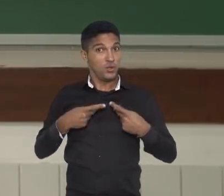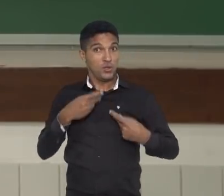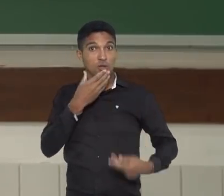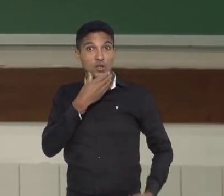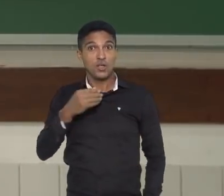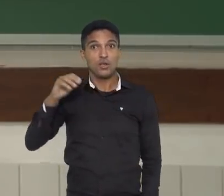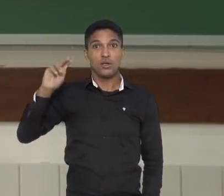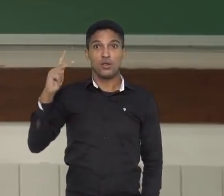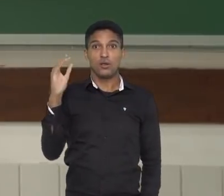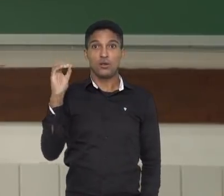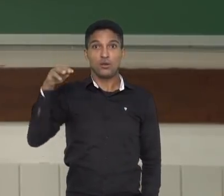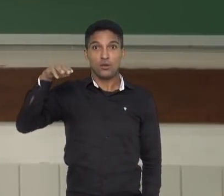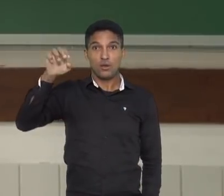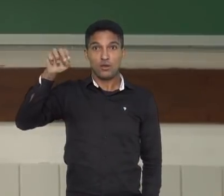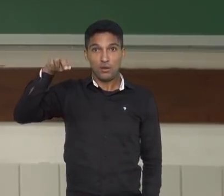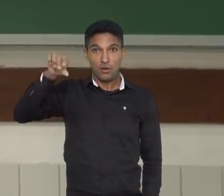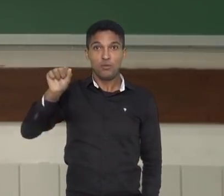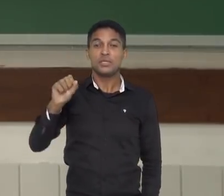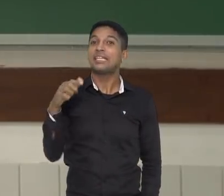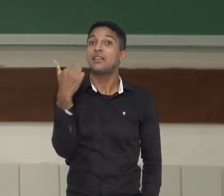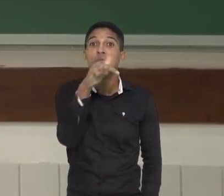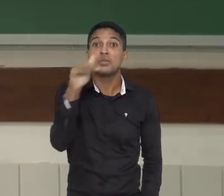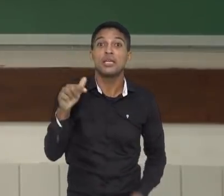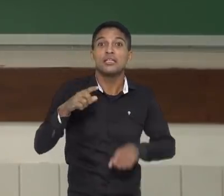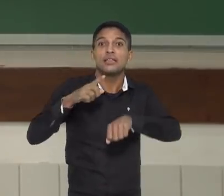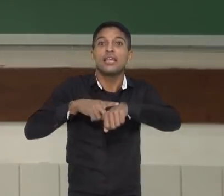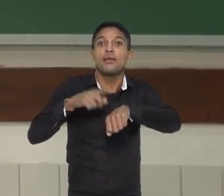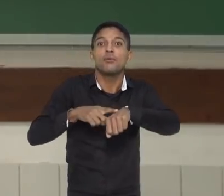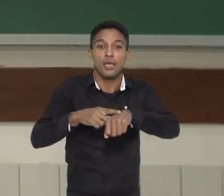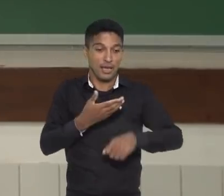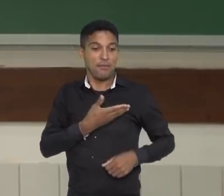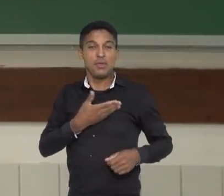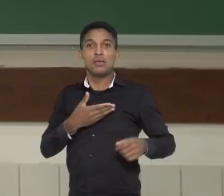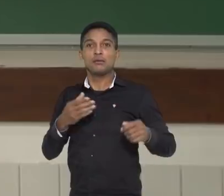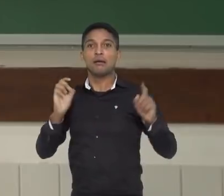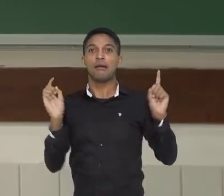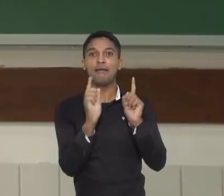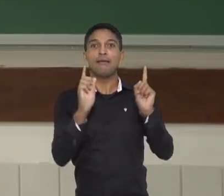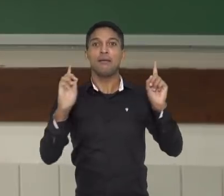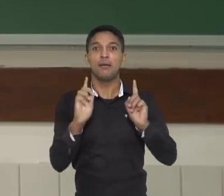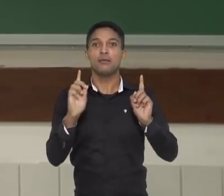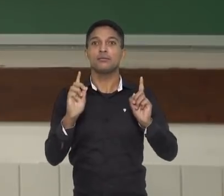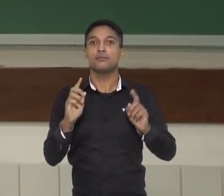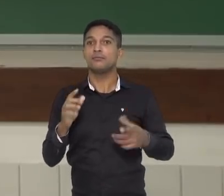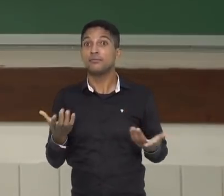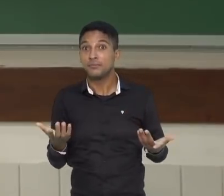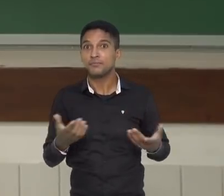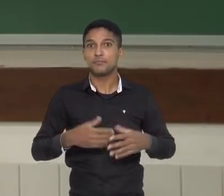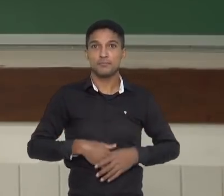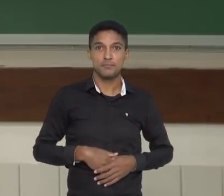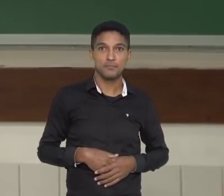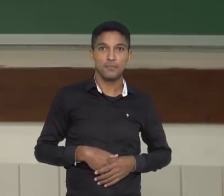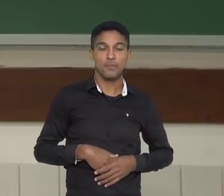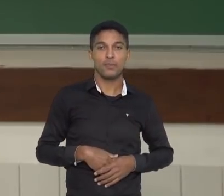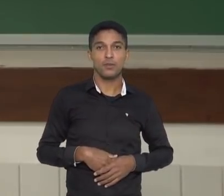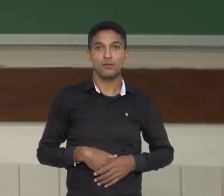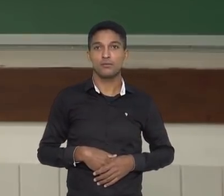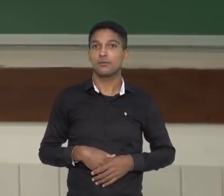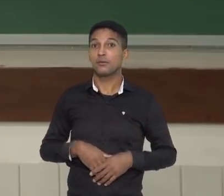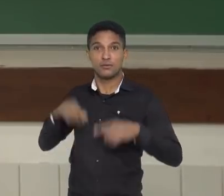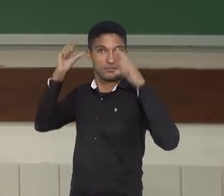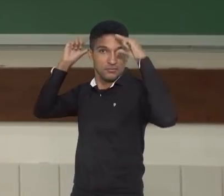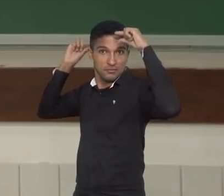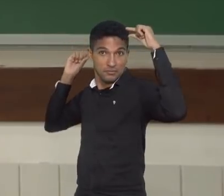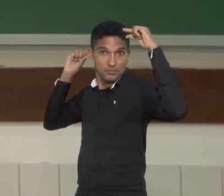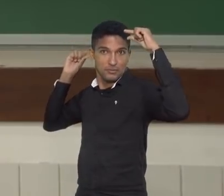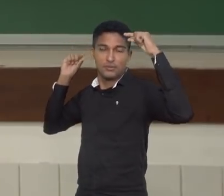né? Então, quando o príncipezinho pergunta o que ele precisa fazer ali para ser amigo da